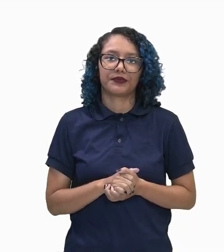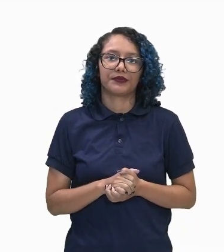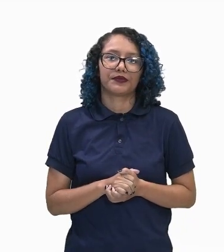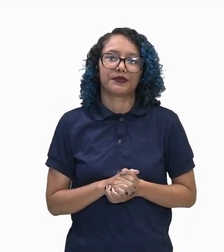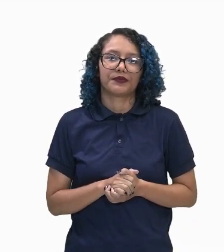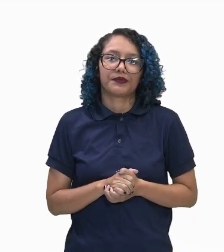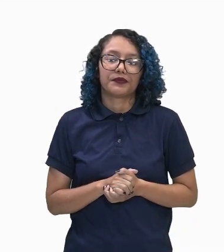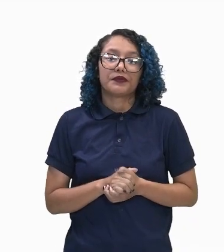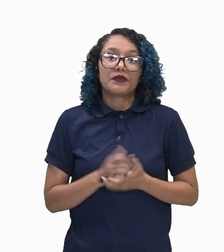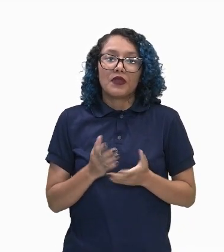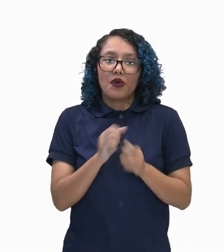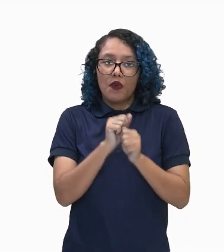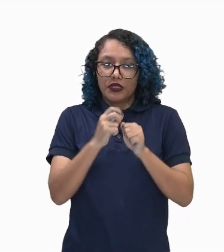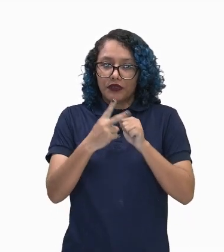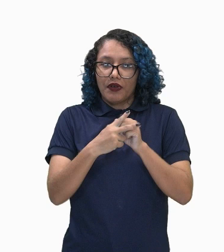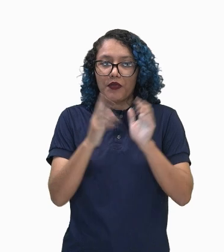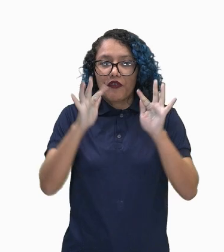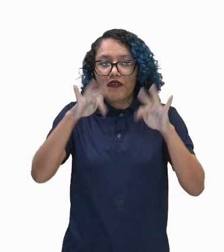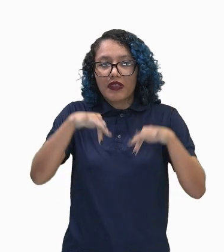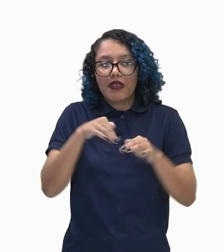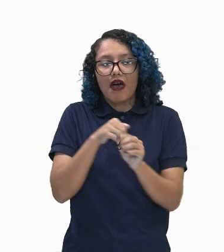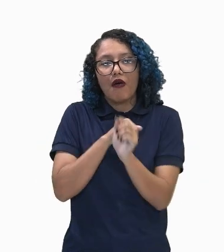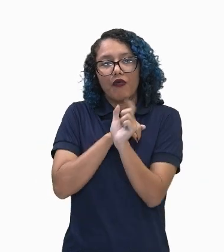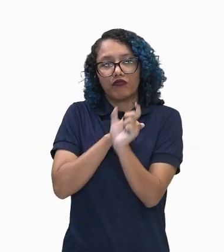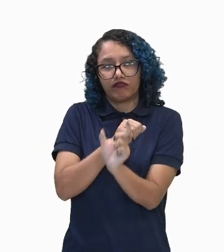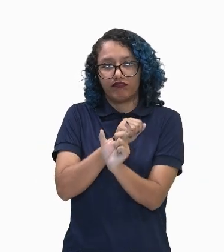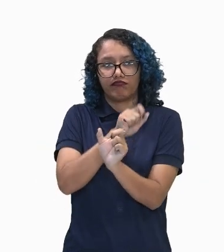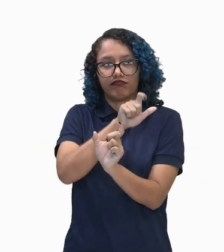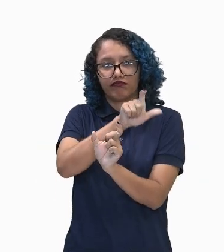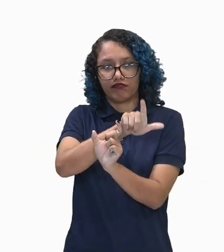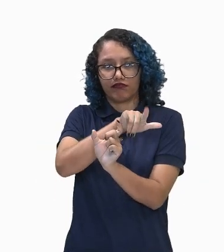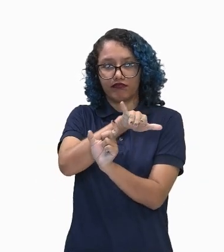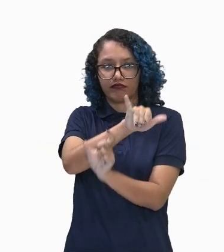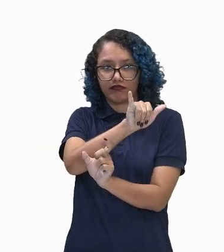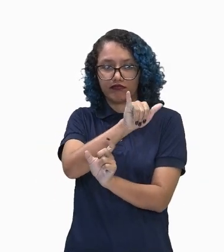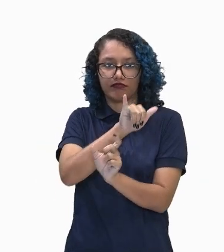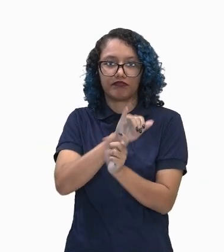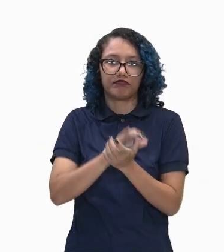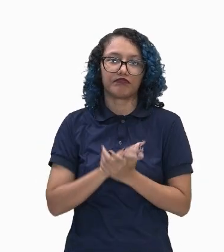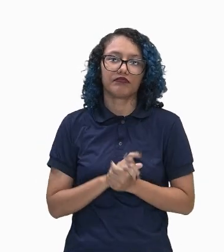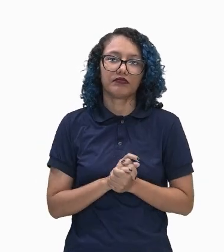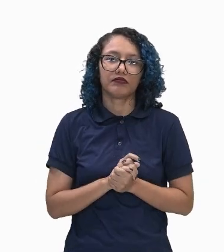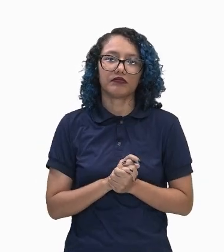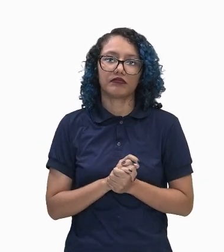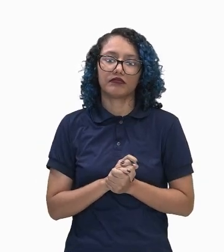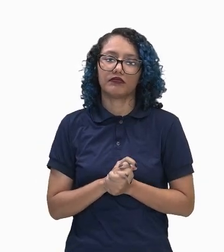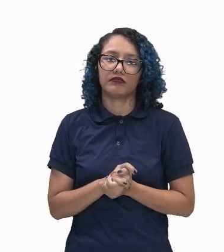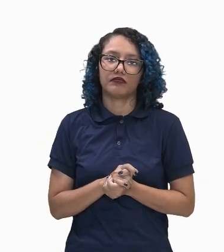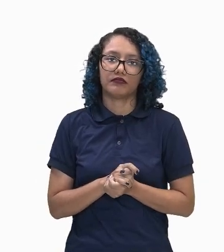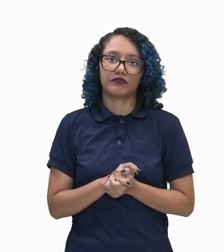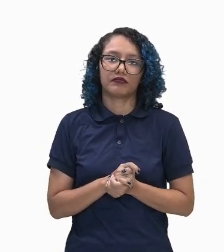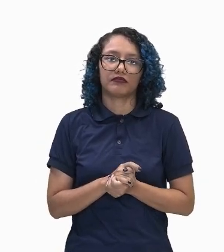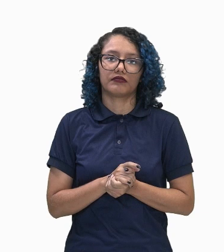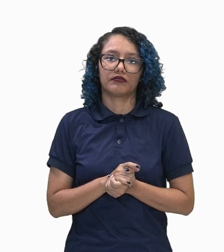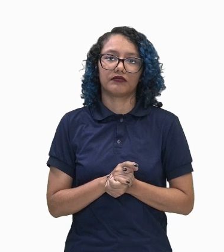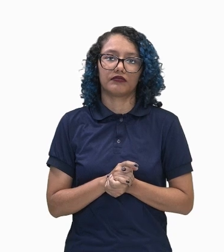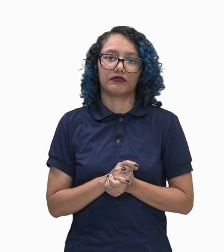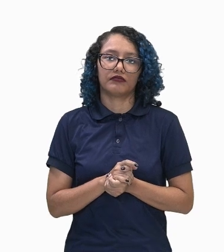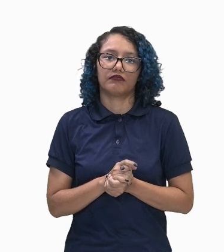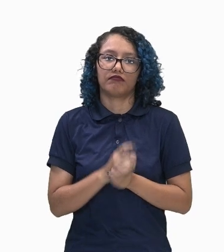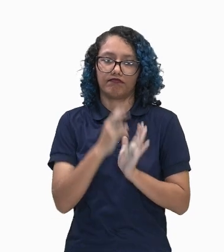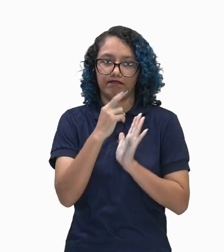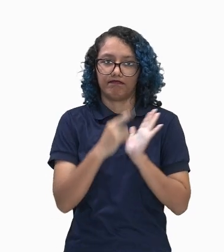os advérbios com terminação em LY, tá? Advérbios com terminação em LY, adverb